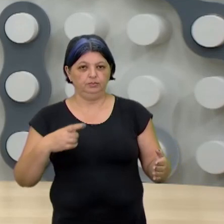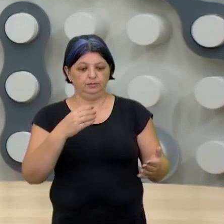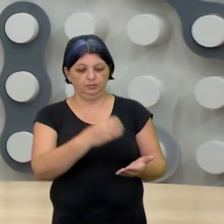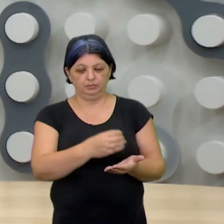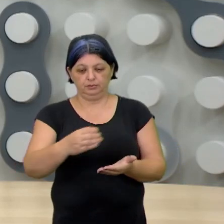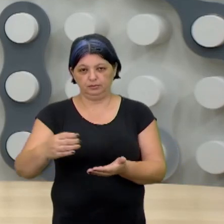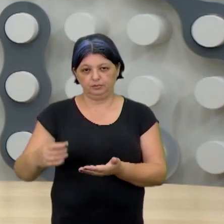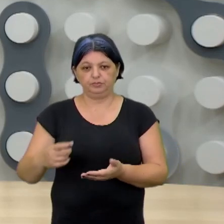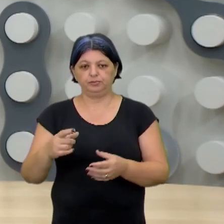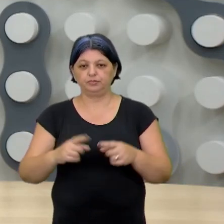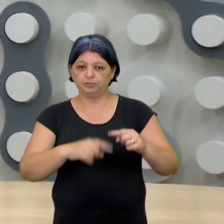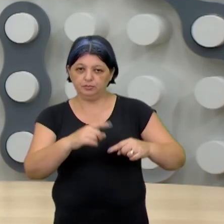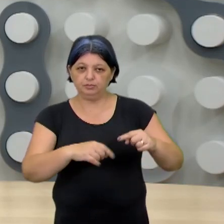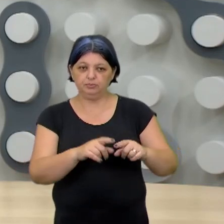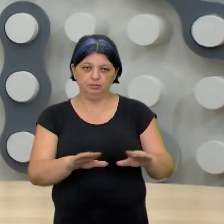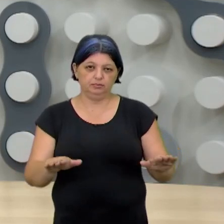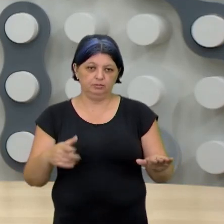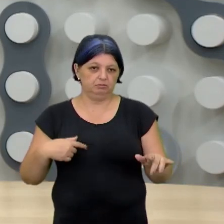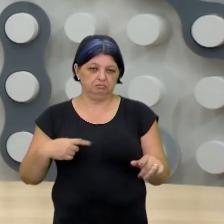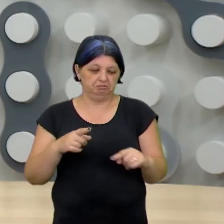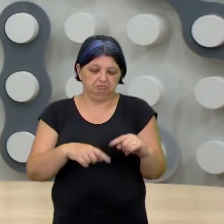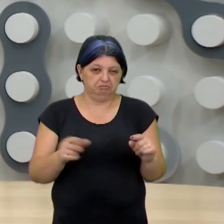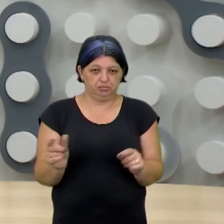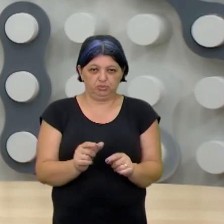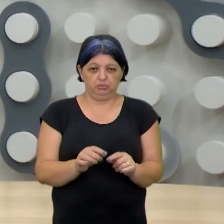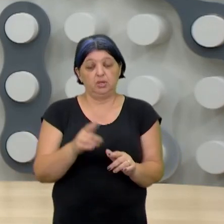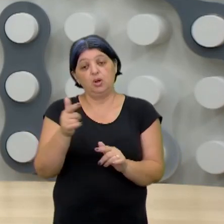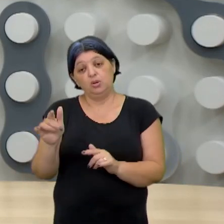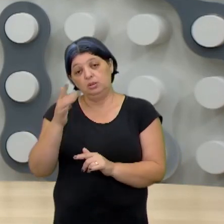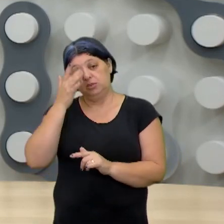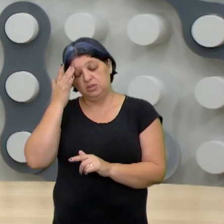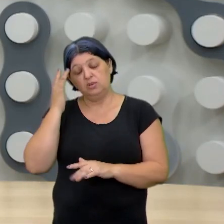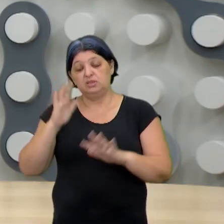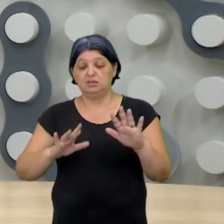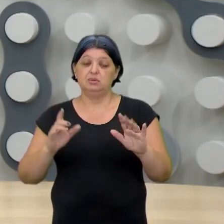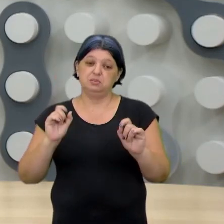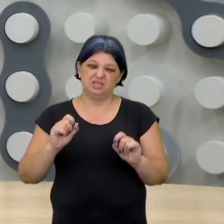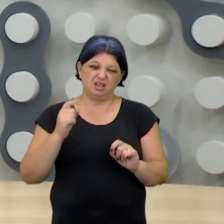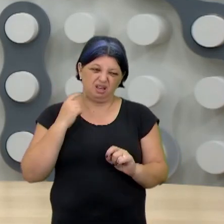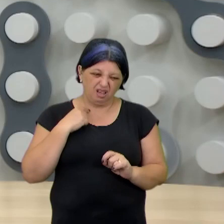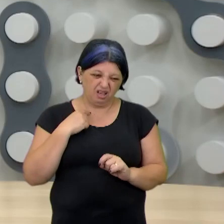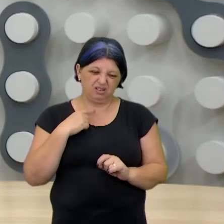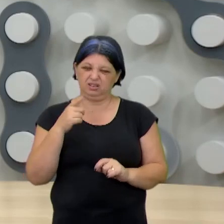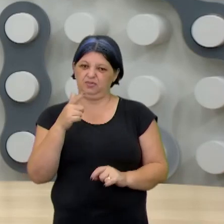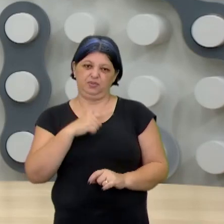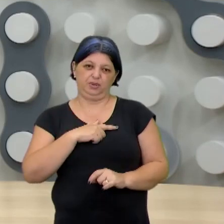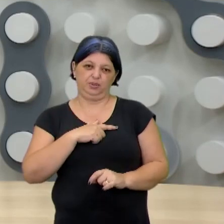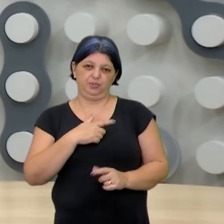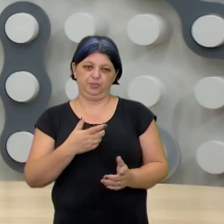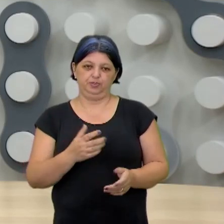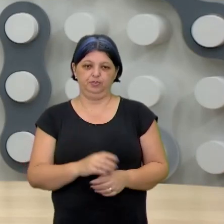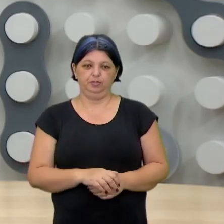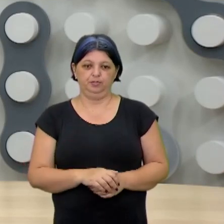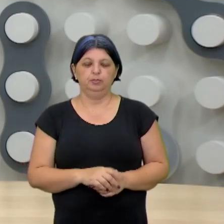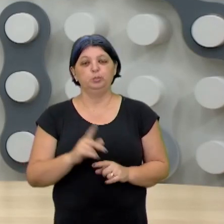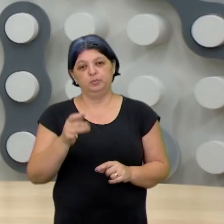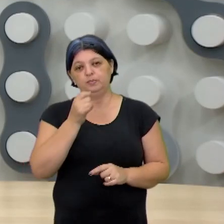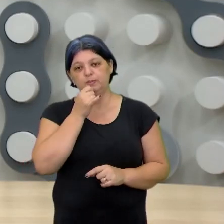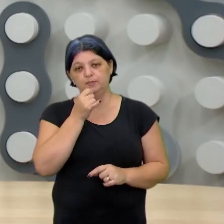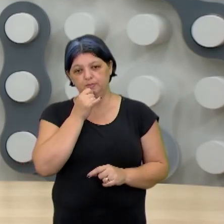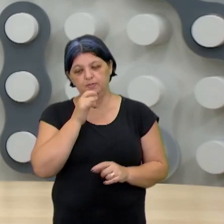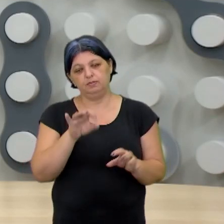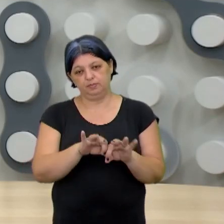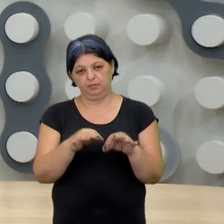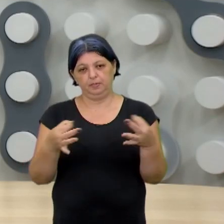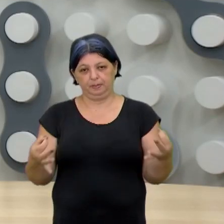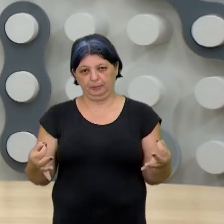na minha percepção são poucos objetos. Na percepção de outro pode ser muito. Né? Então, esse é um exemplo bem